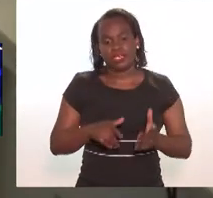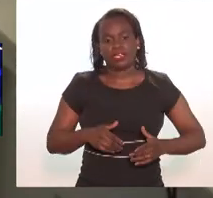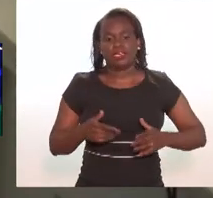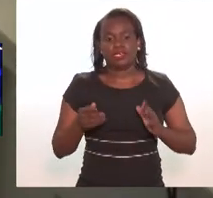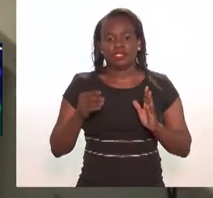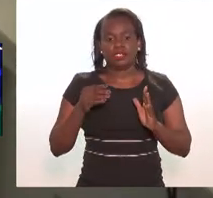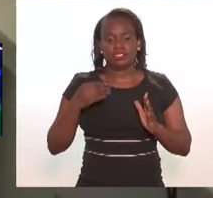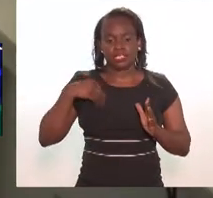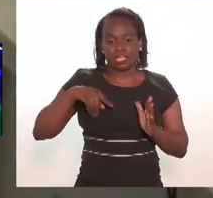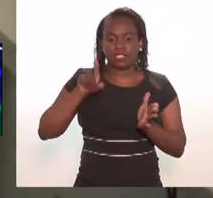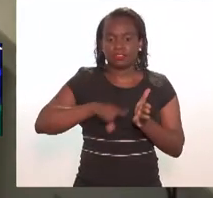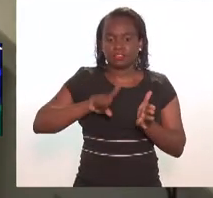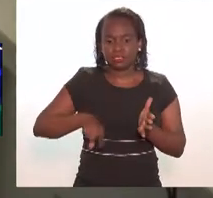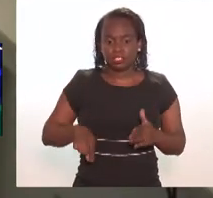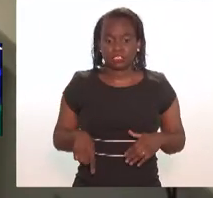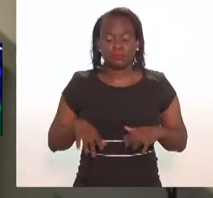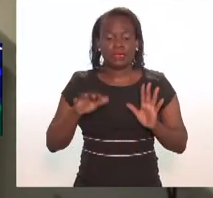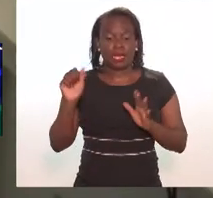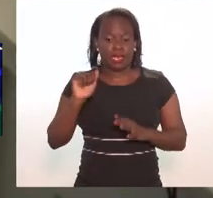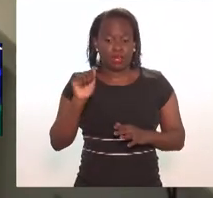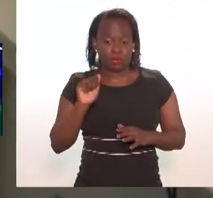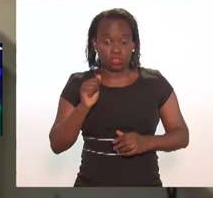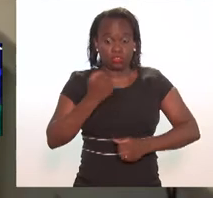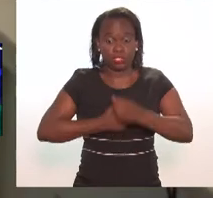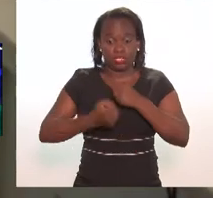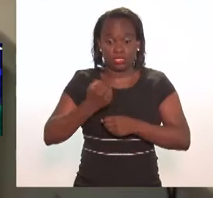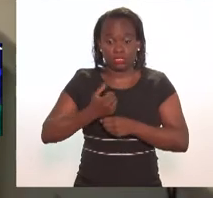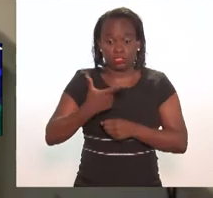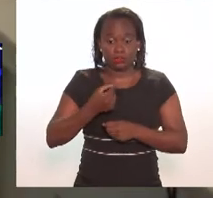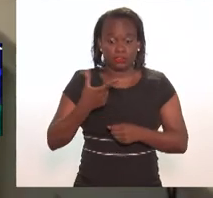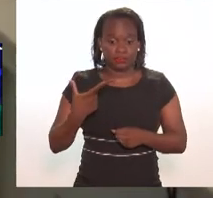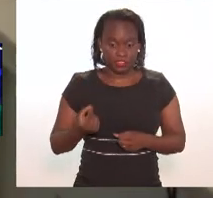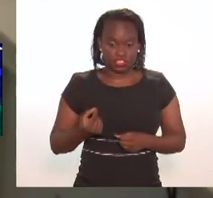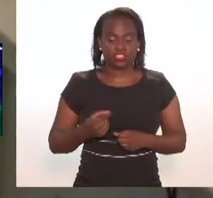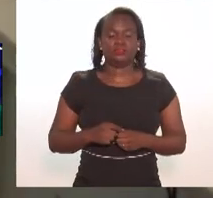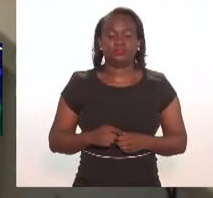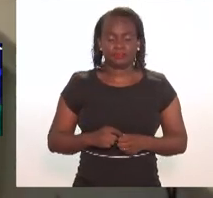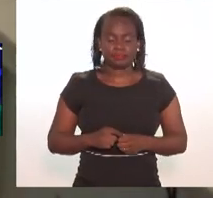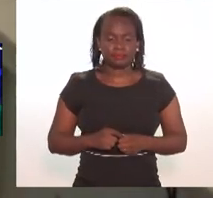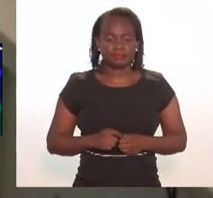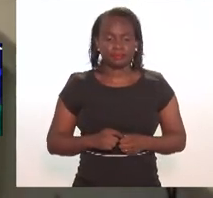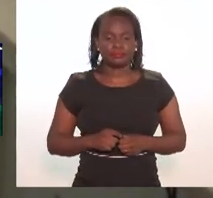folha. Agosto de 2020,